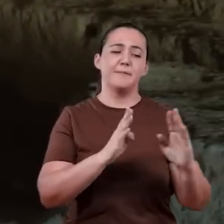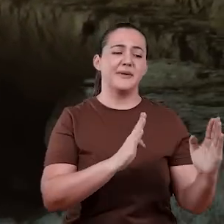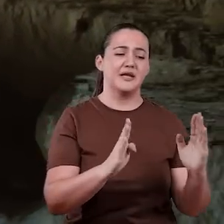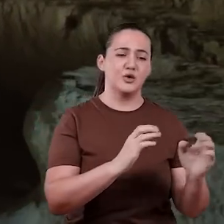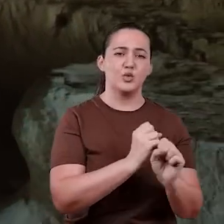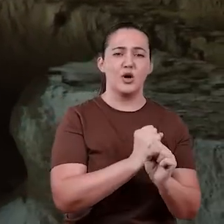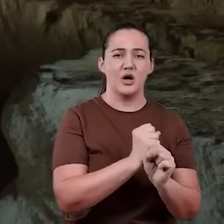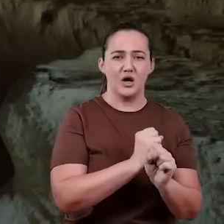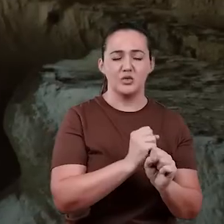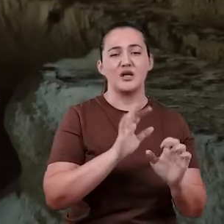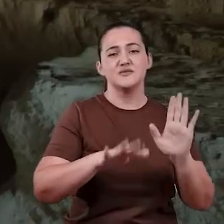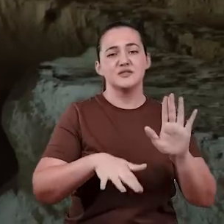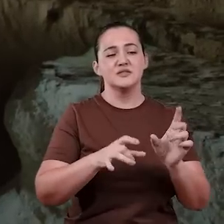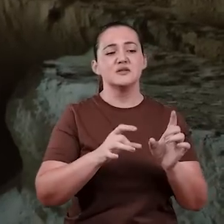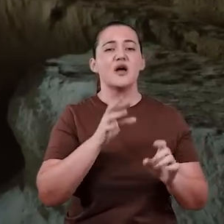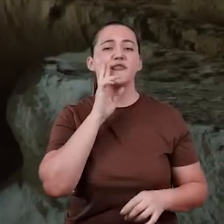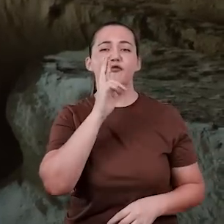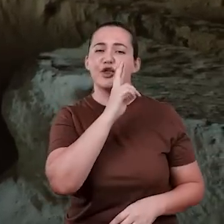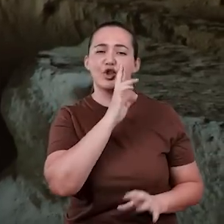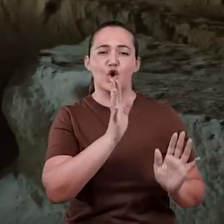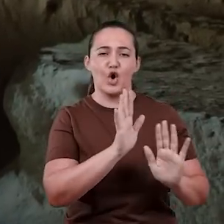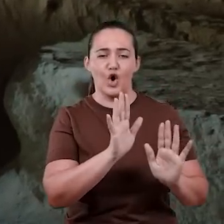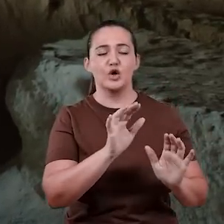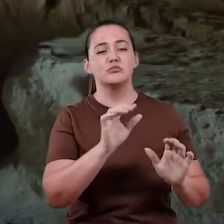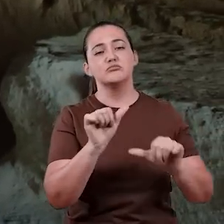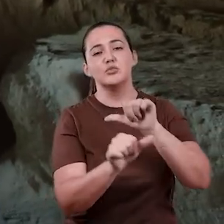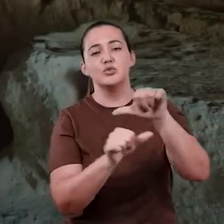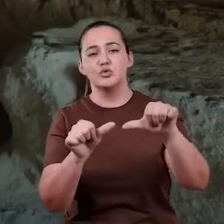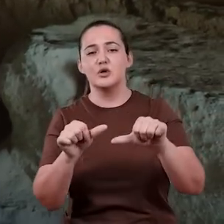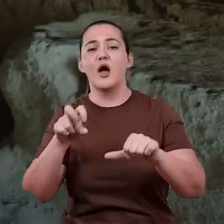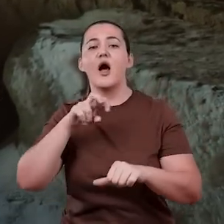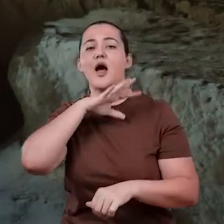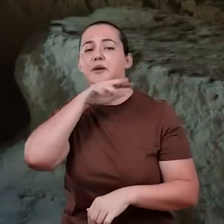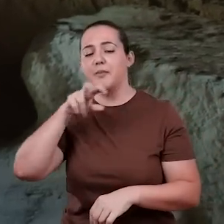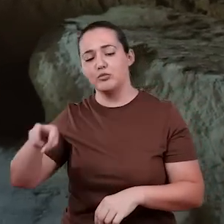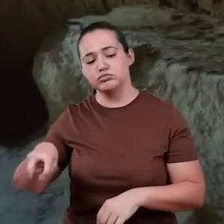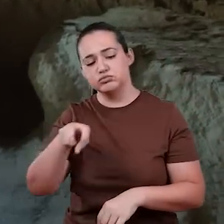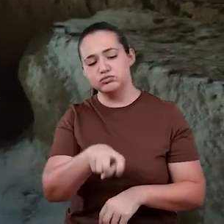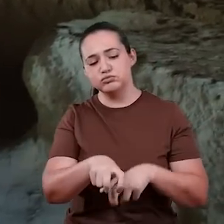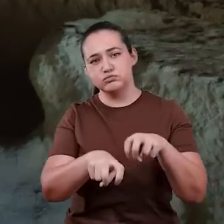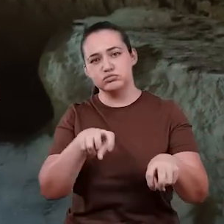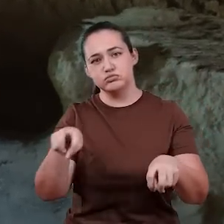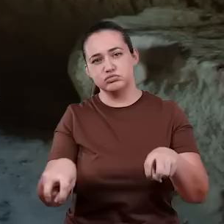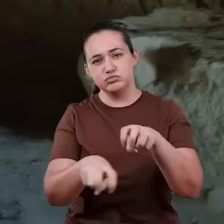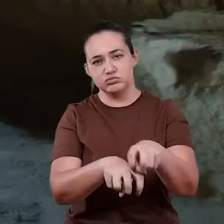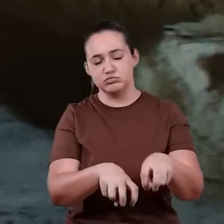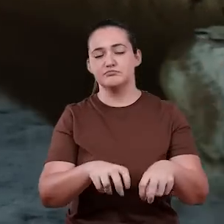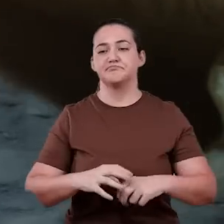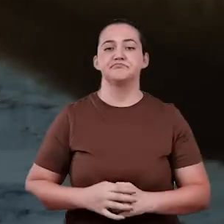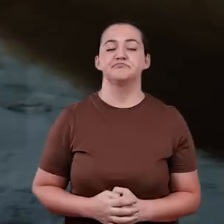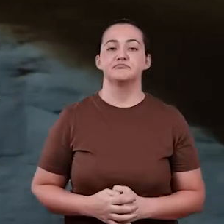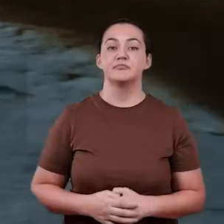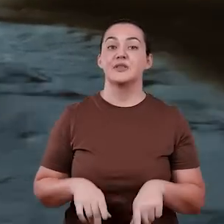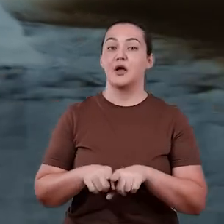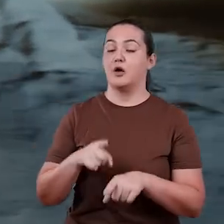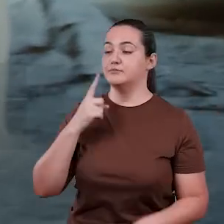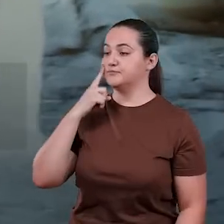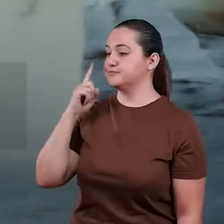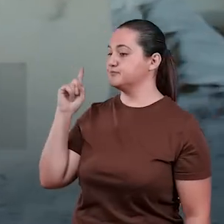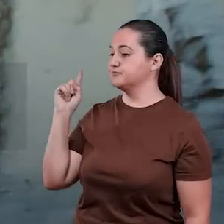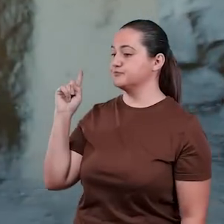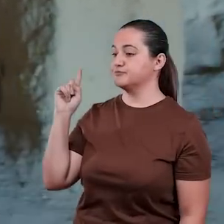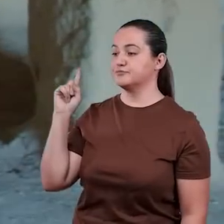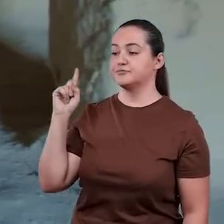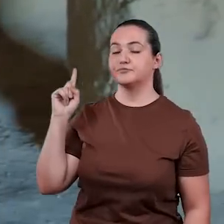como por exemplo um curral para colocar os seus animais. Esses vãos que você vê aqui, geralmente era onde as